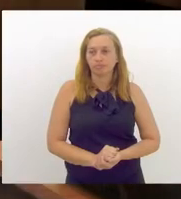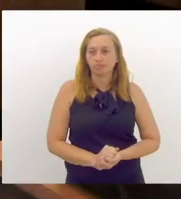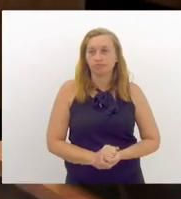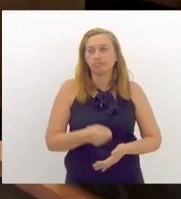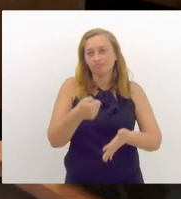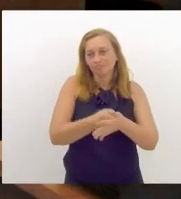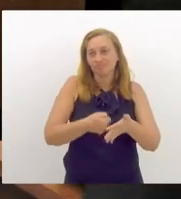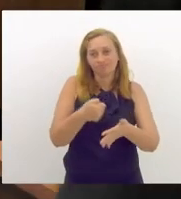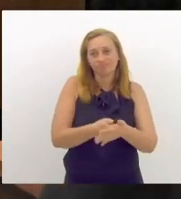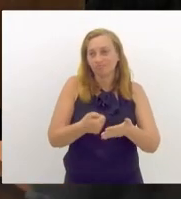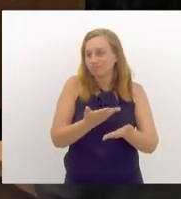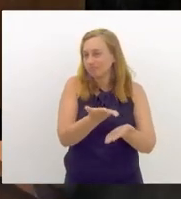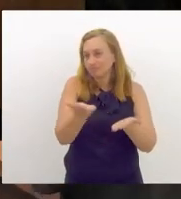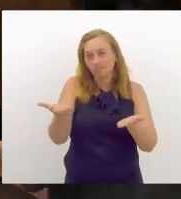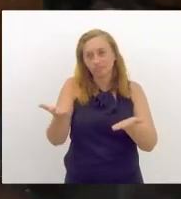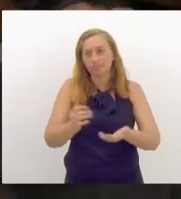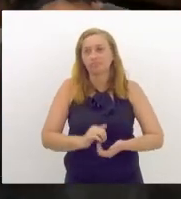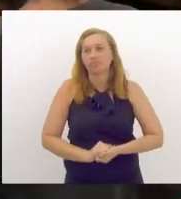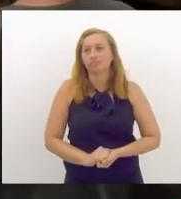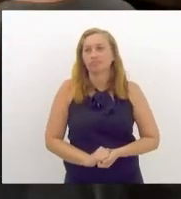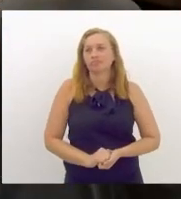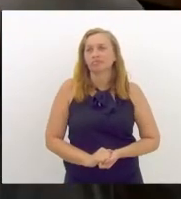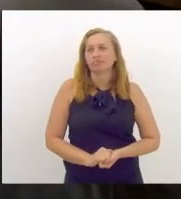a luta foi de vocês